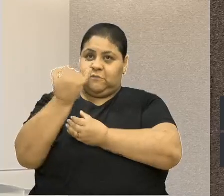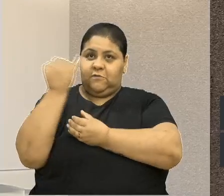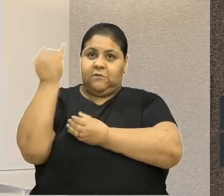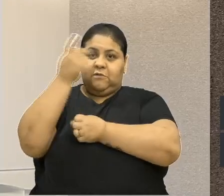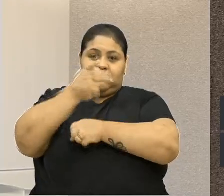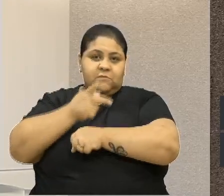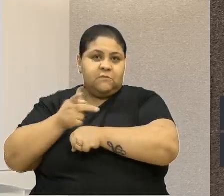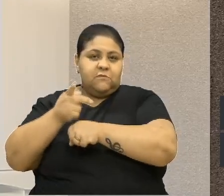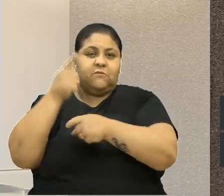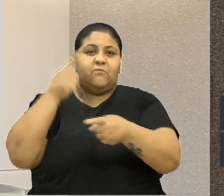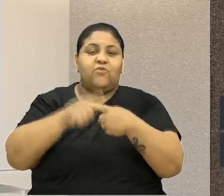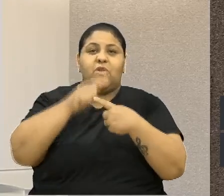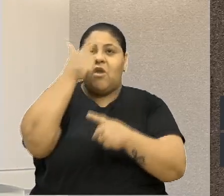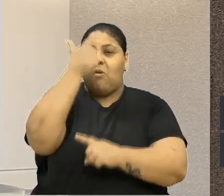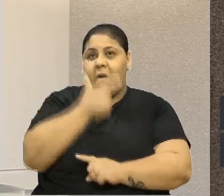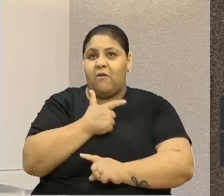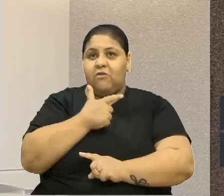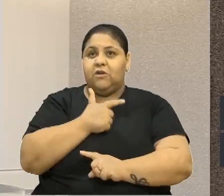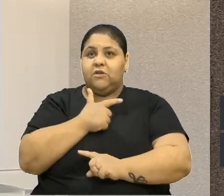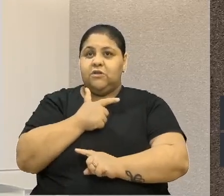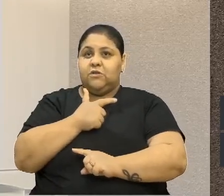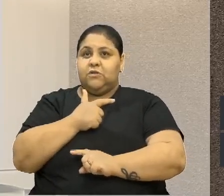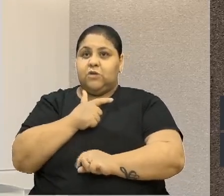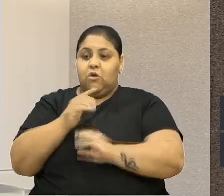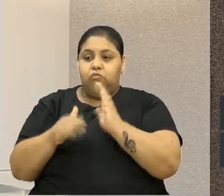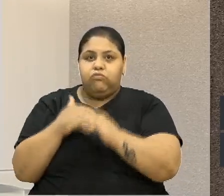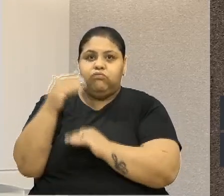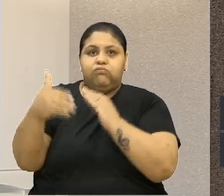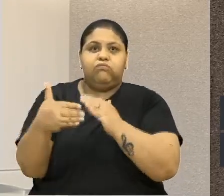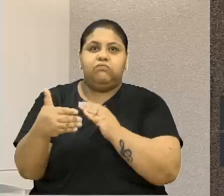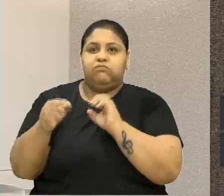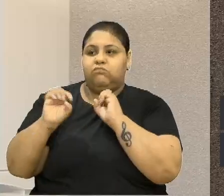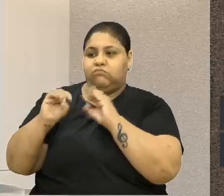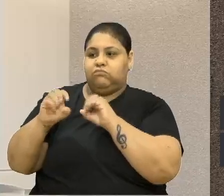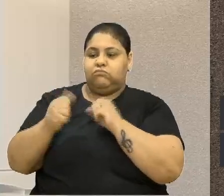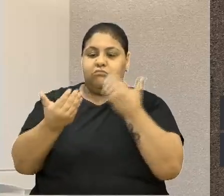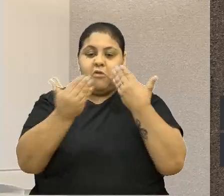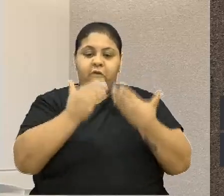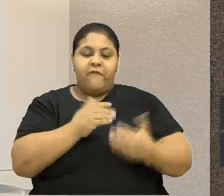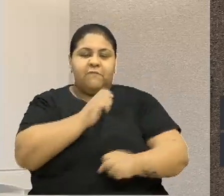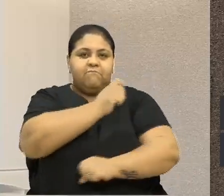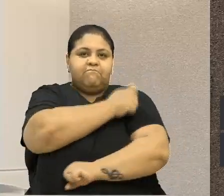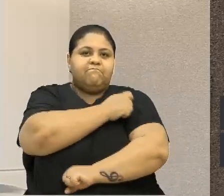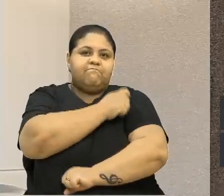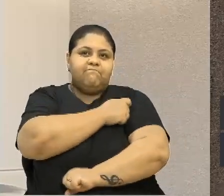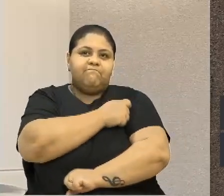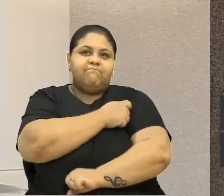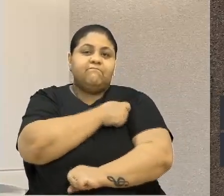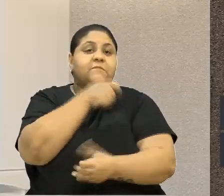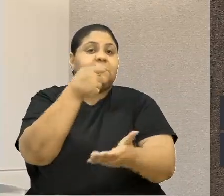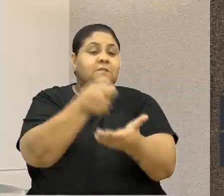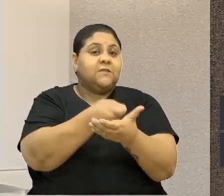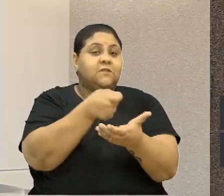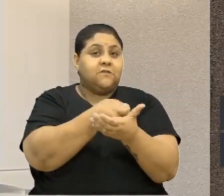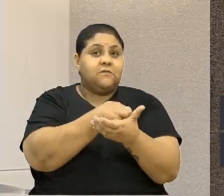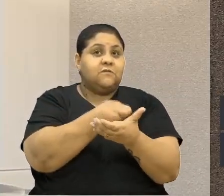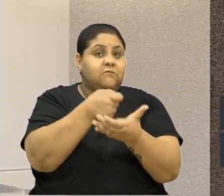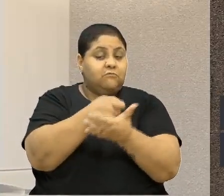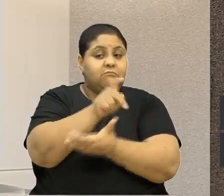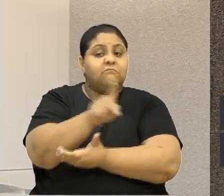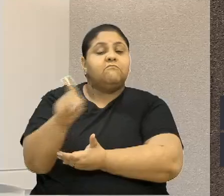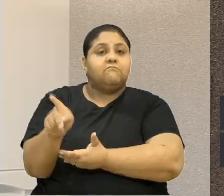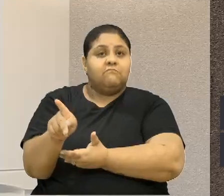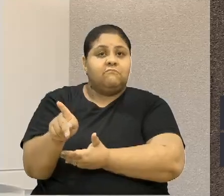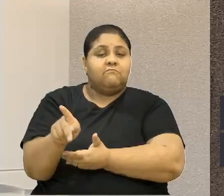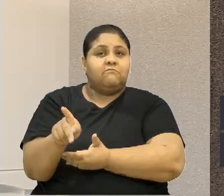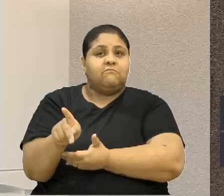atrás, porque eu acho que isso aqui dá um salto no ensino de Caxias, na avaliação dos alunos, na cobrança até pelos professores,